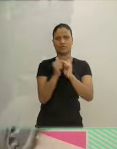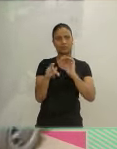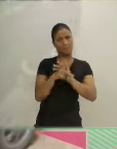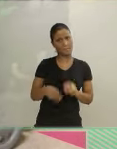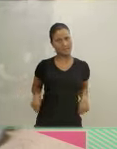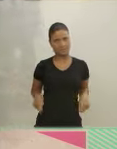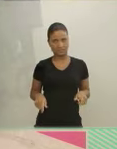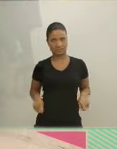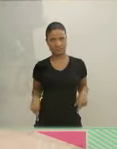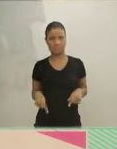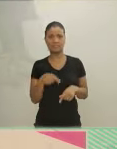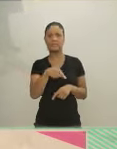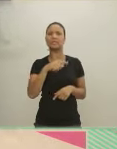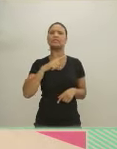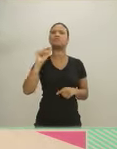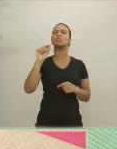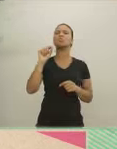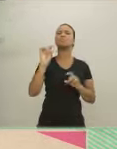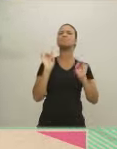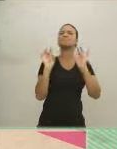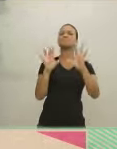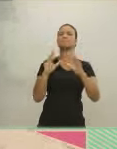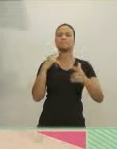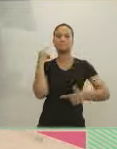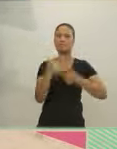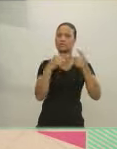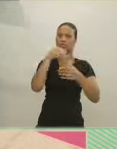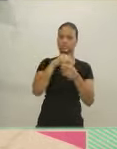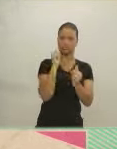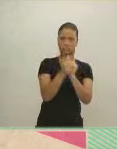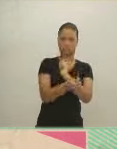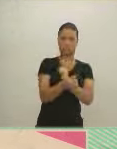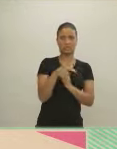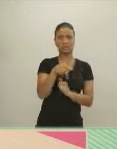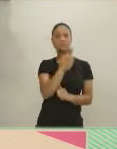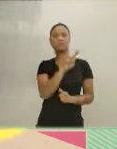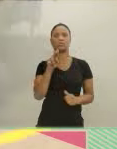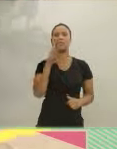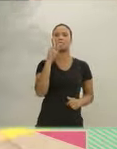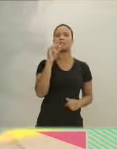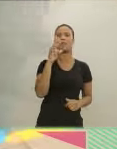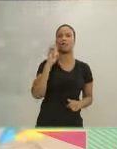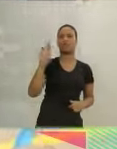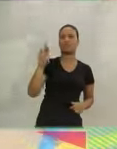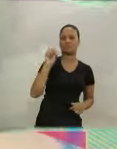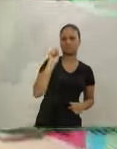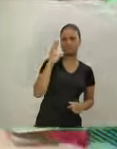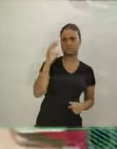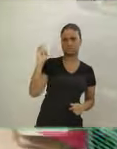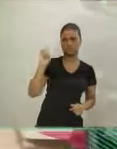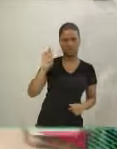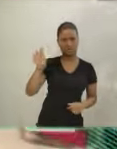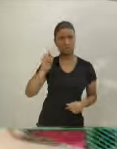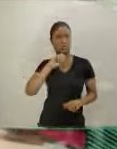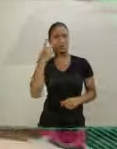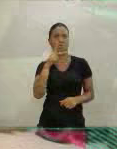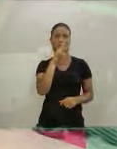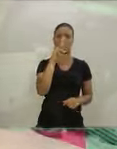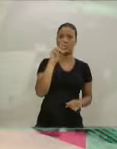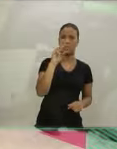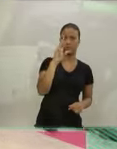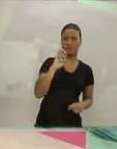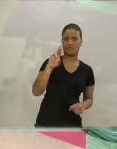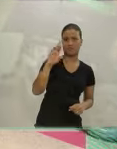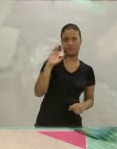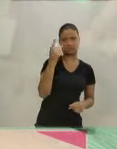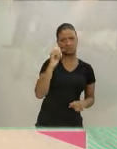que tem como missão eh promover o esporte também chamado de power Soccer ou po share